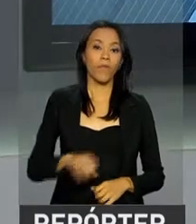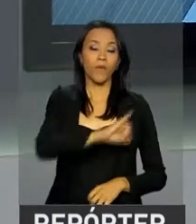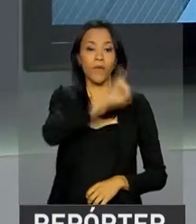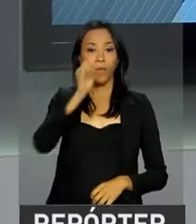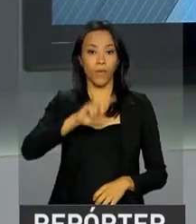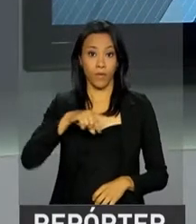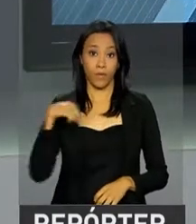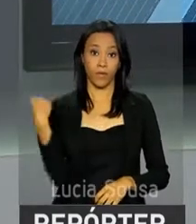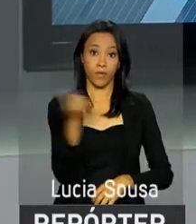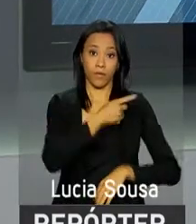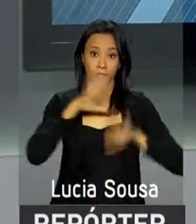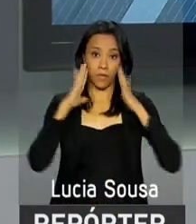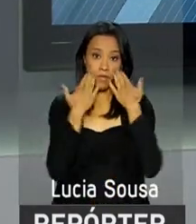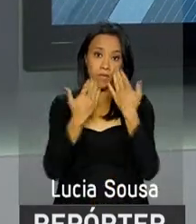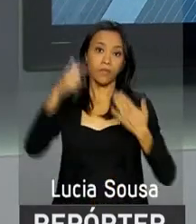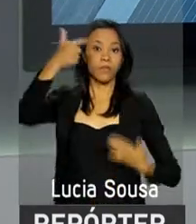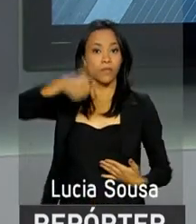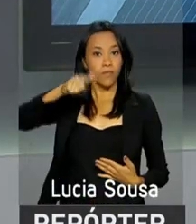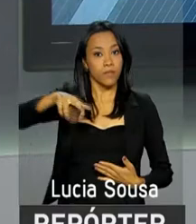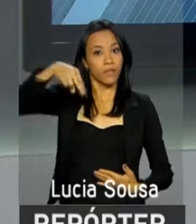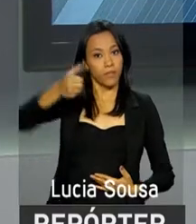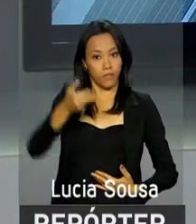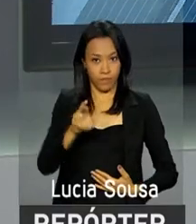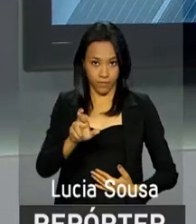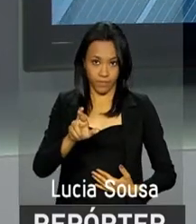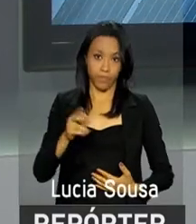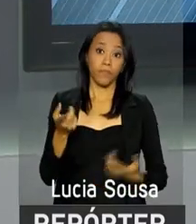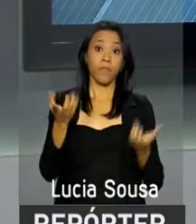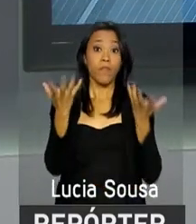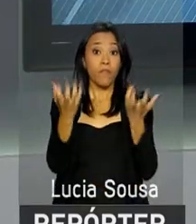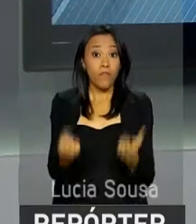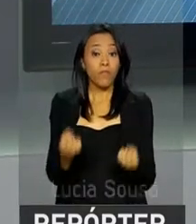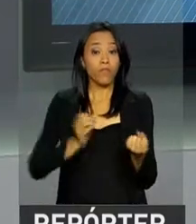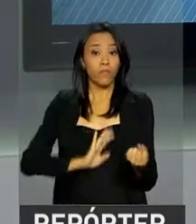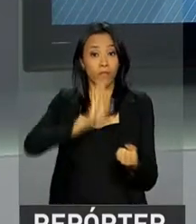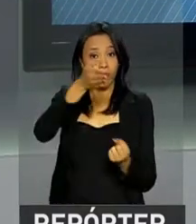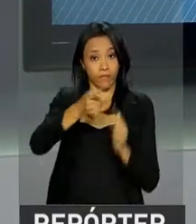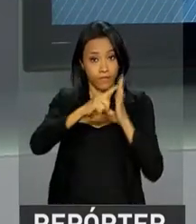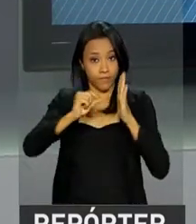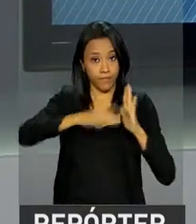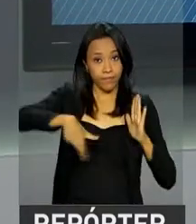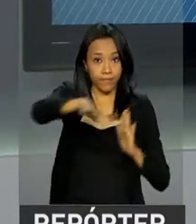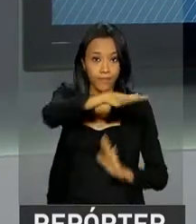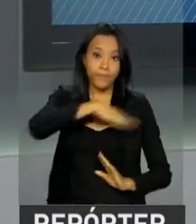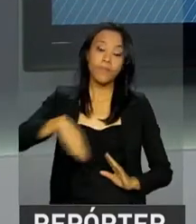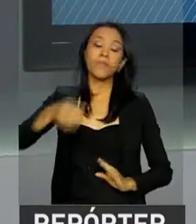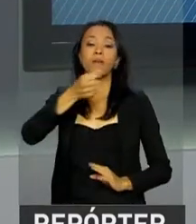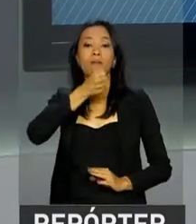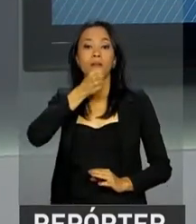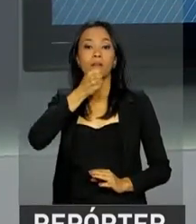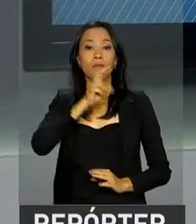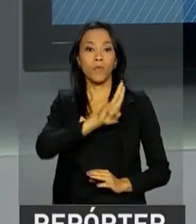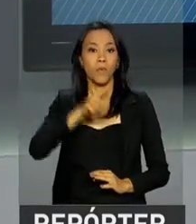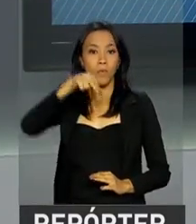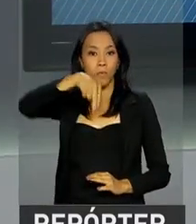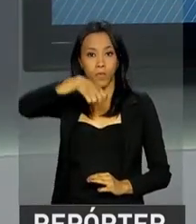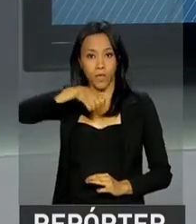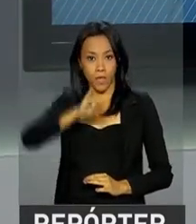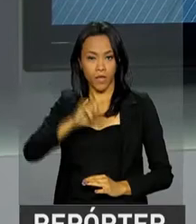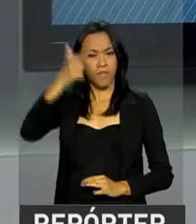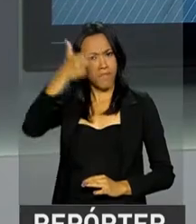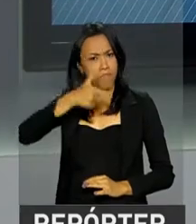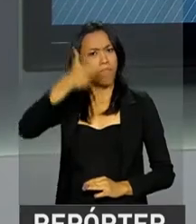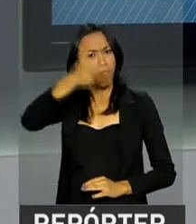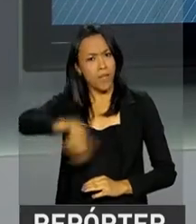Olá, começa agora mais uma edição do Repórter NBR. E vamos ao Palácio do Planalto. O repórter Ney Pereira traz mais informações